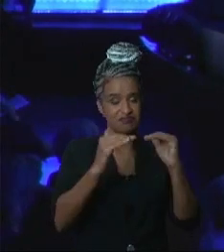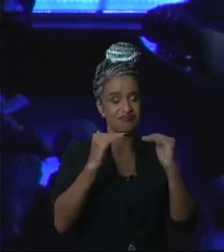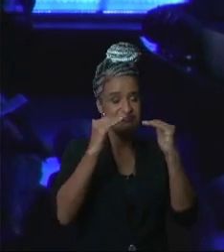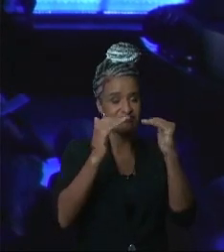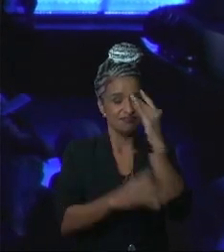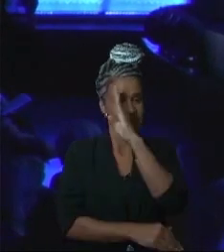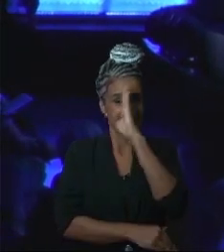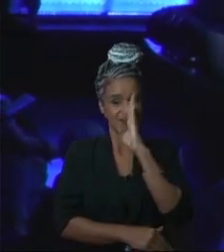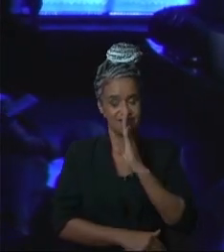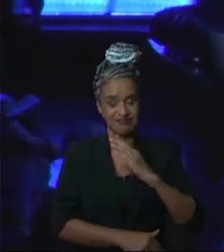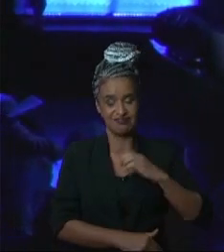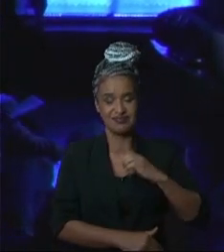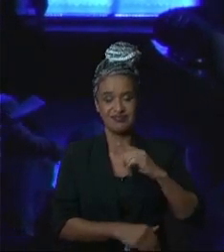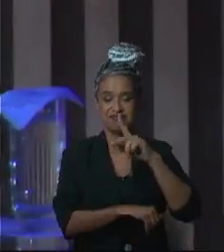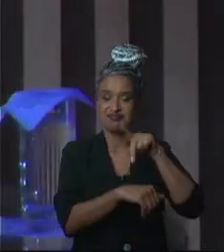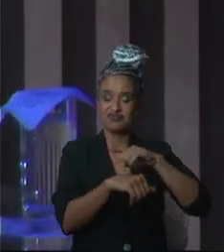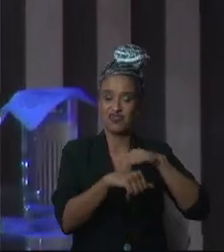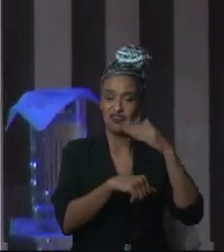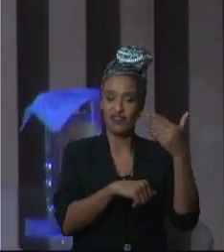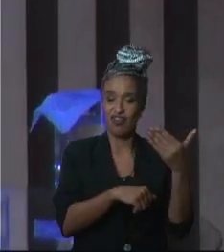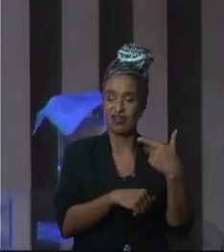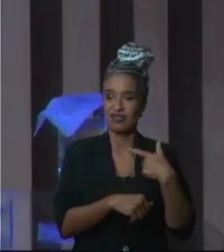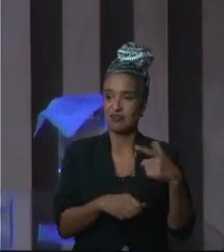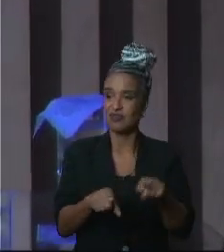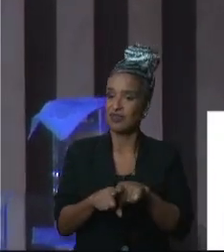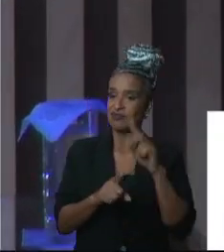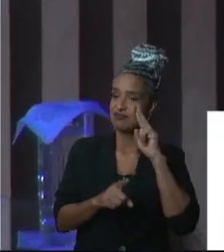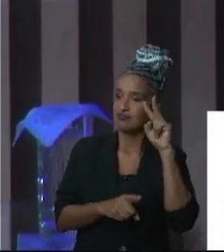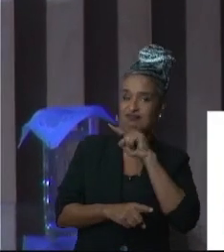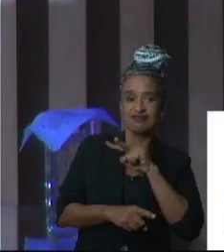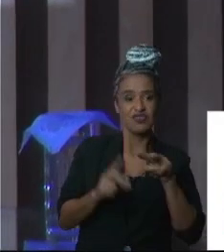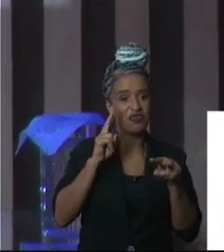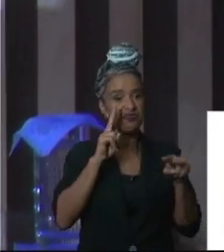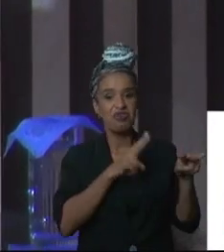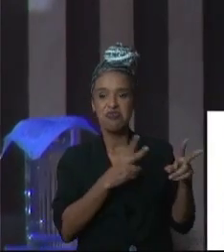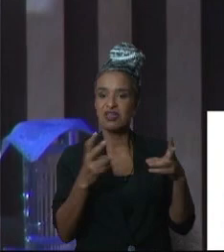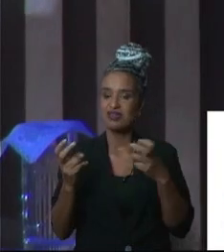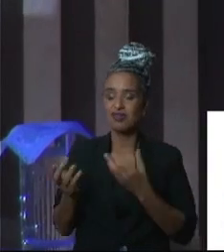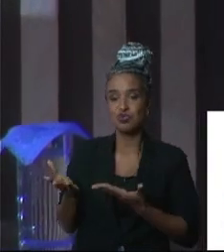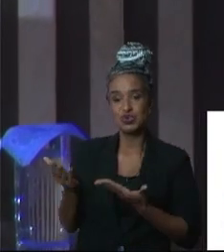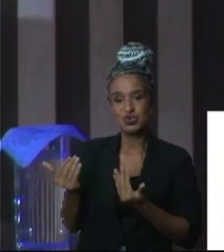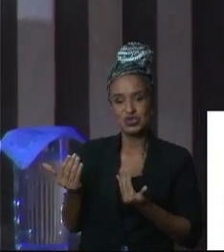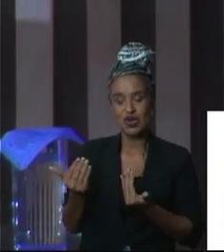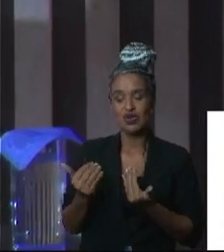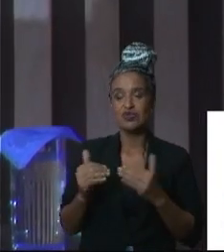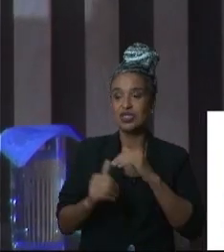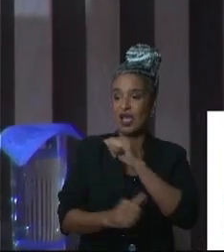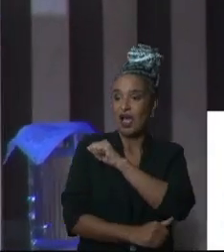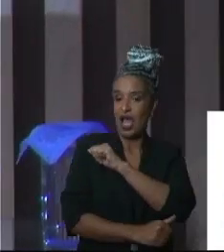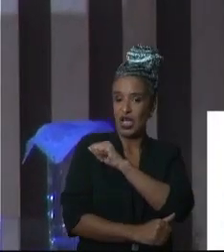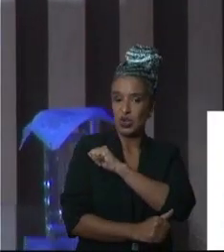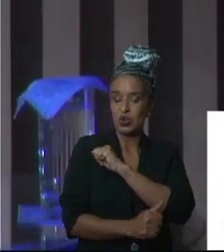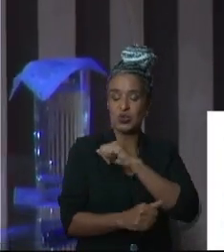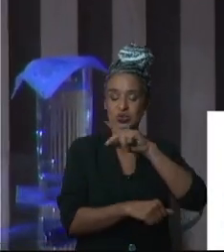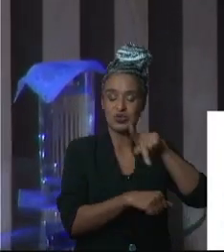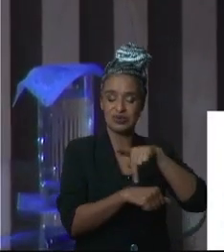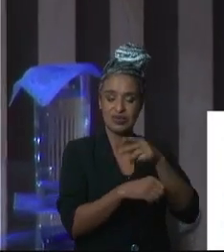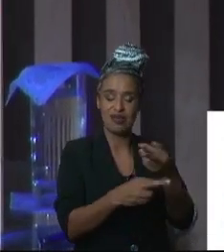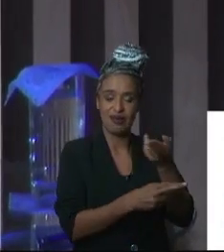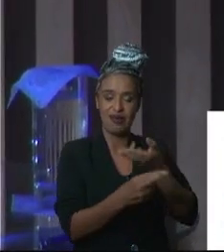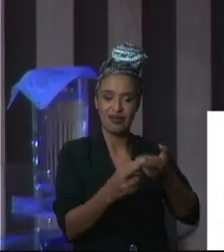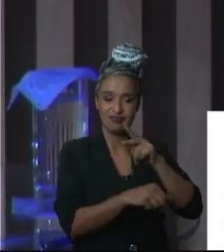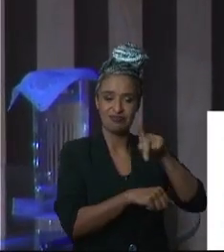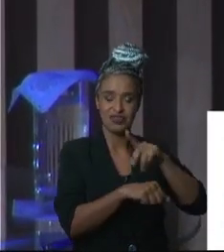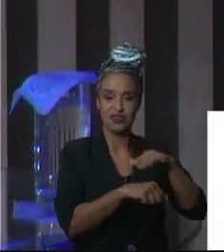estrangeiras, e todos presentes aqui. Eu vejo muitos jovens alunos de relações internacionais, eu imagino. Então, é com grande